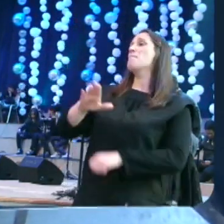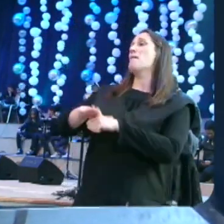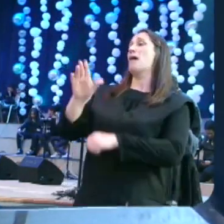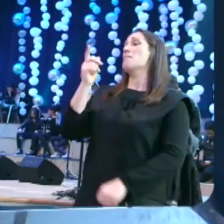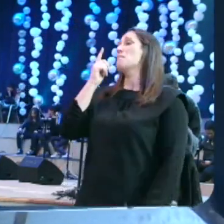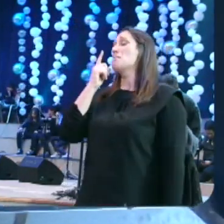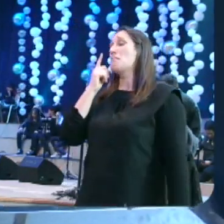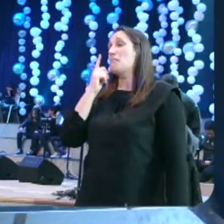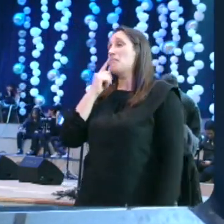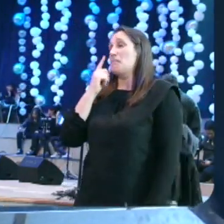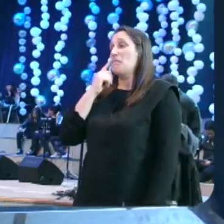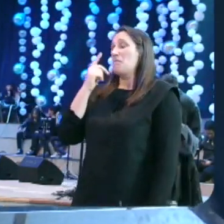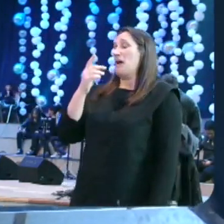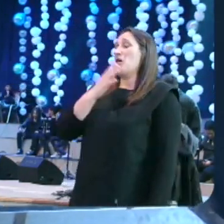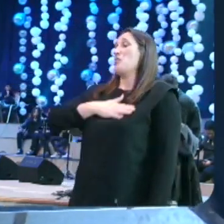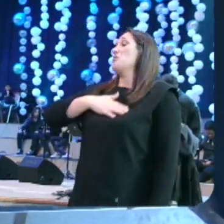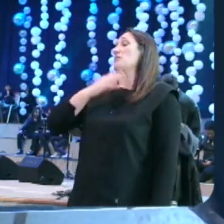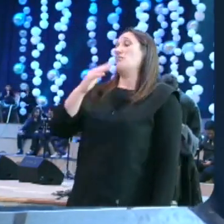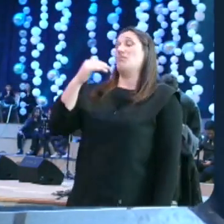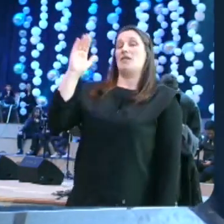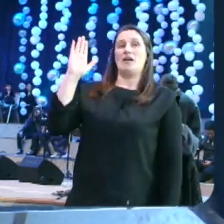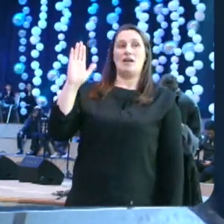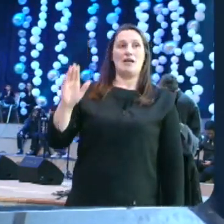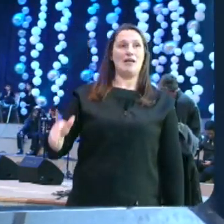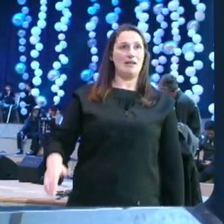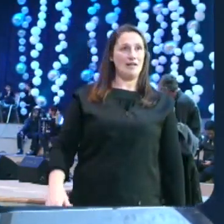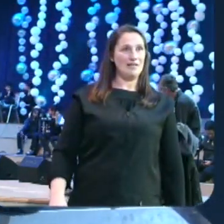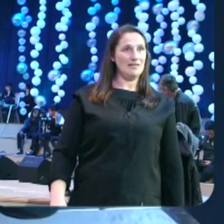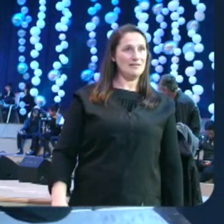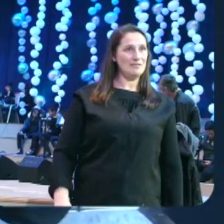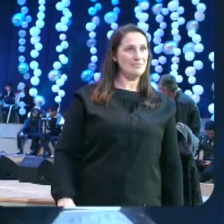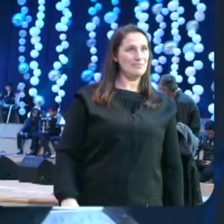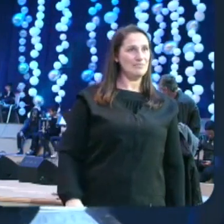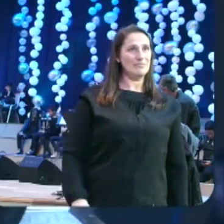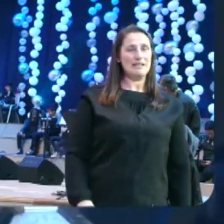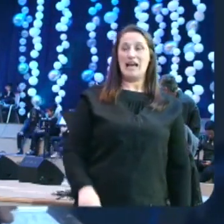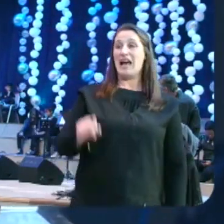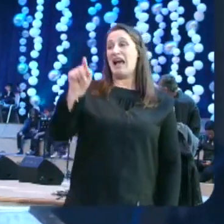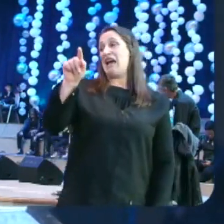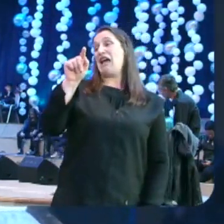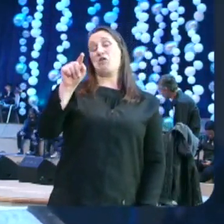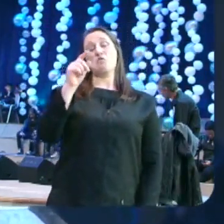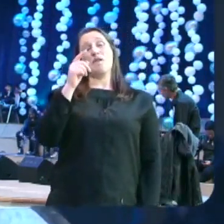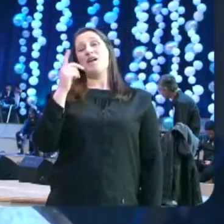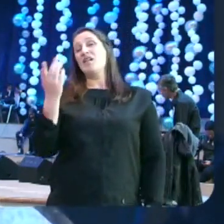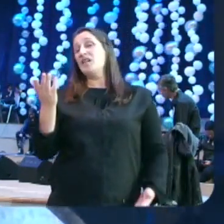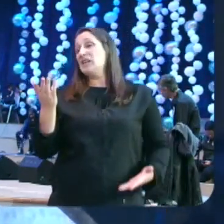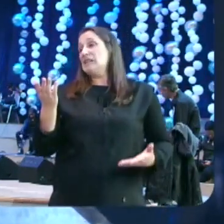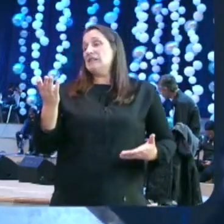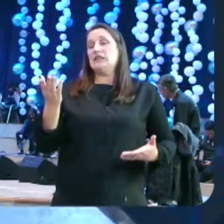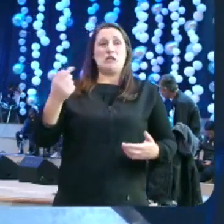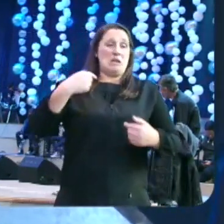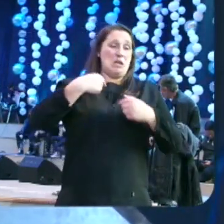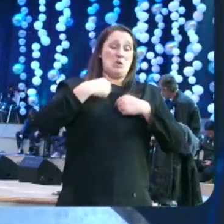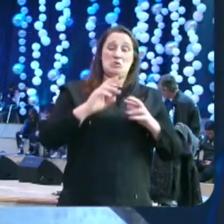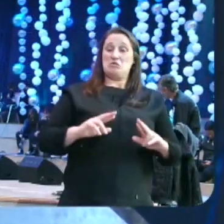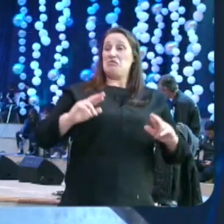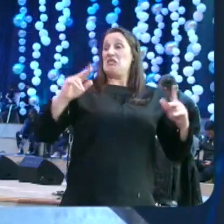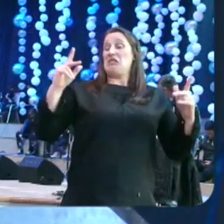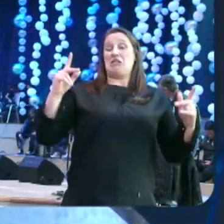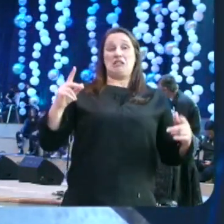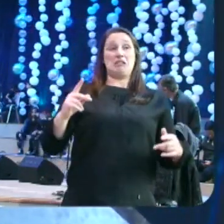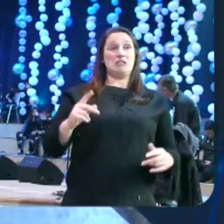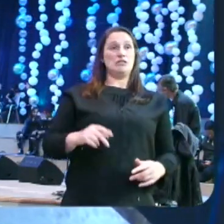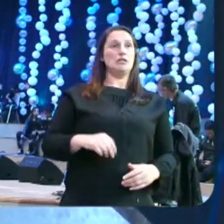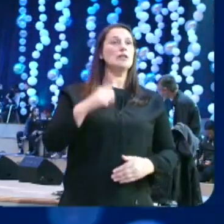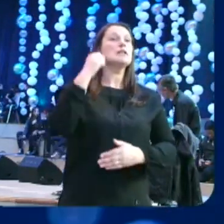papai, é o queridinho da mamãe, né? Ah, com ele ou com ela, tudo assim, comigo foi diferente.